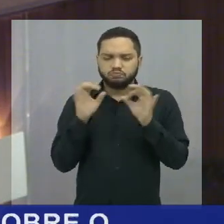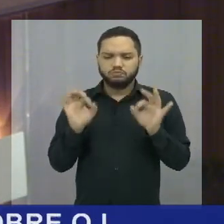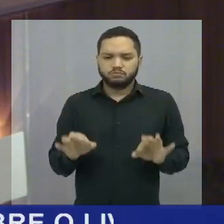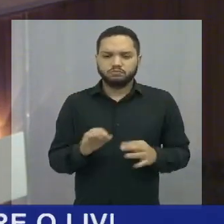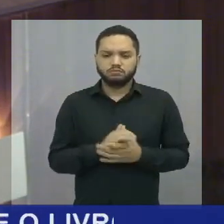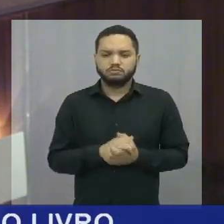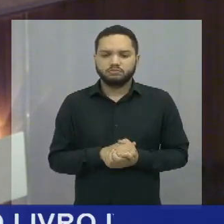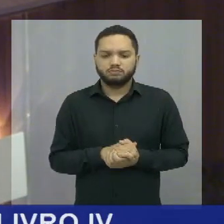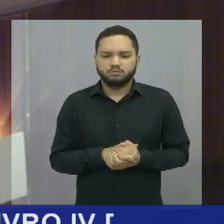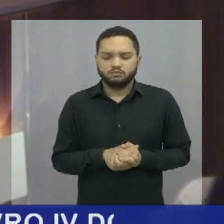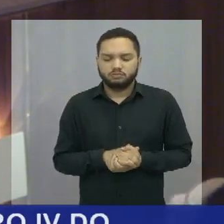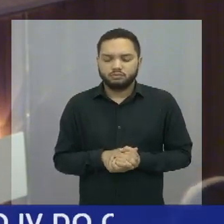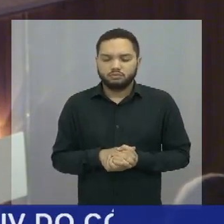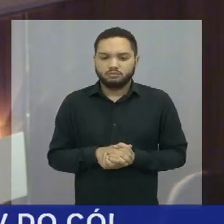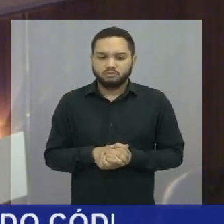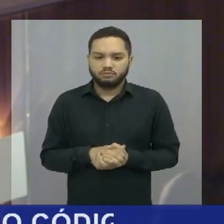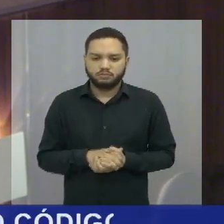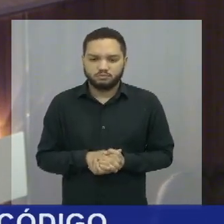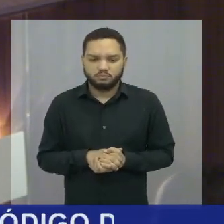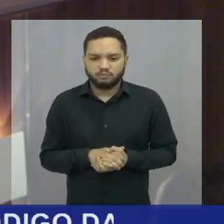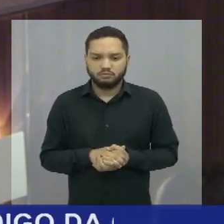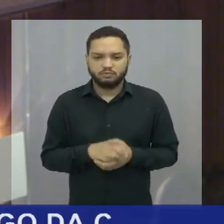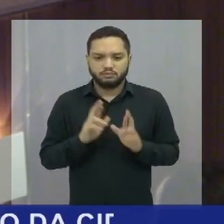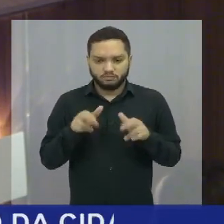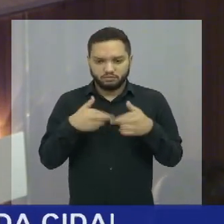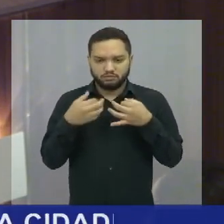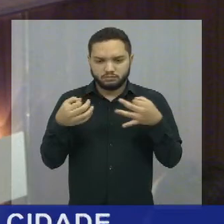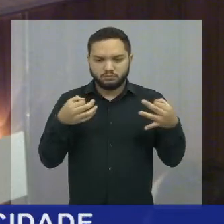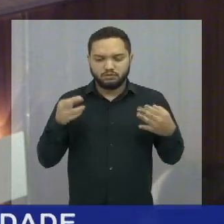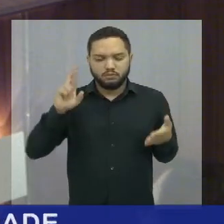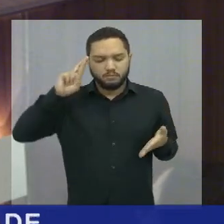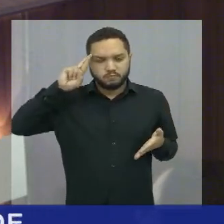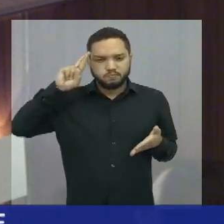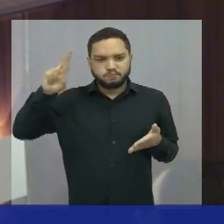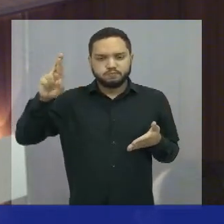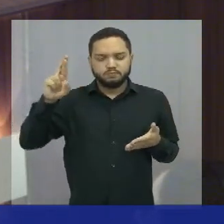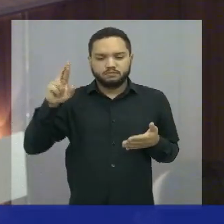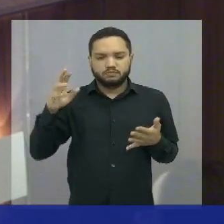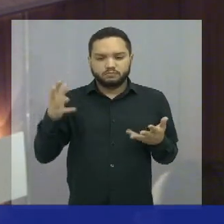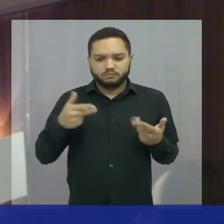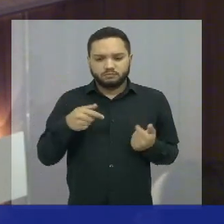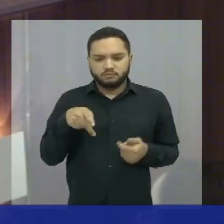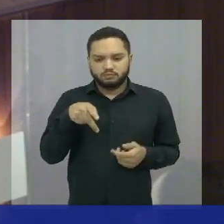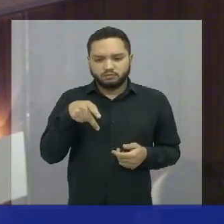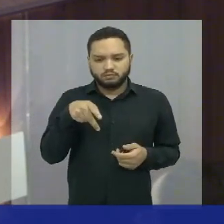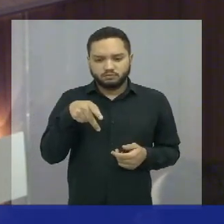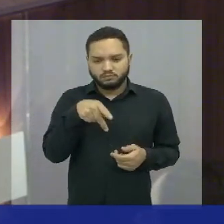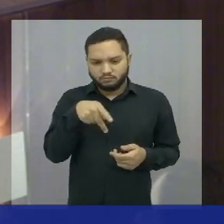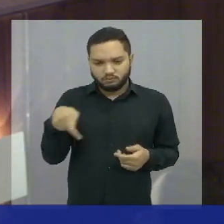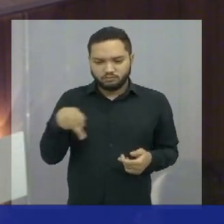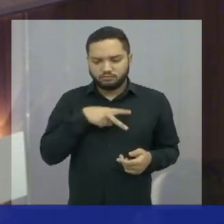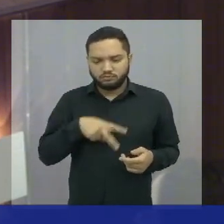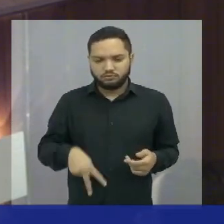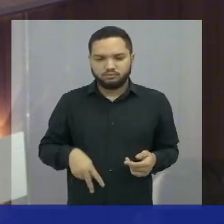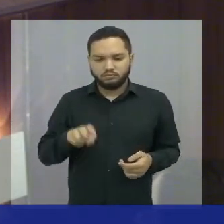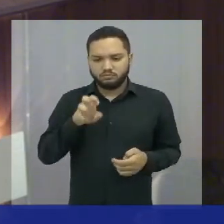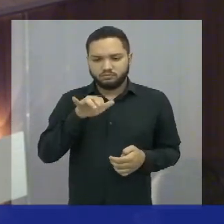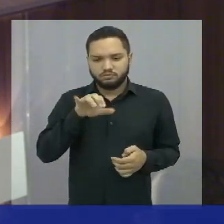correto? A audiência pública, muito bem dirigida e produtiva. Vereador Ezio, parabéns, muito